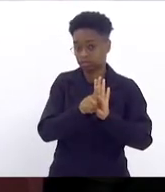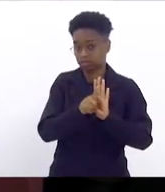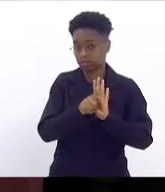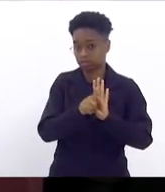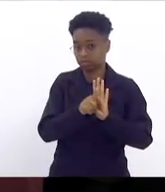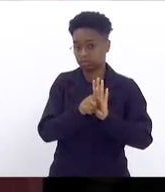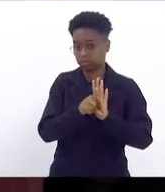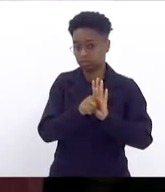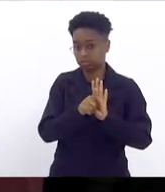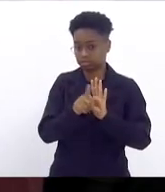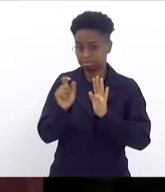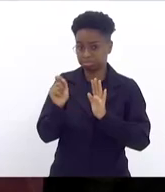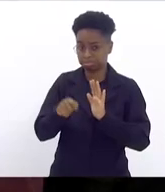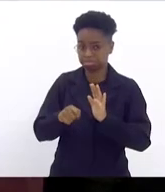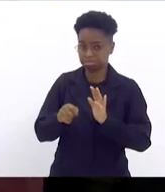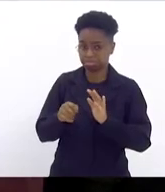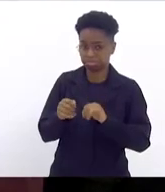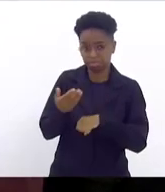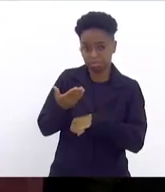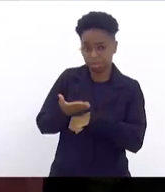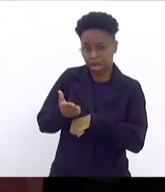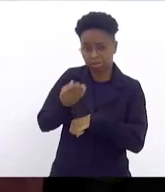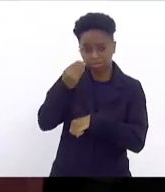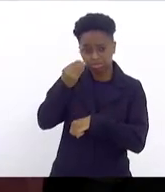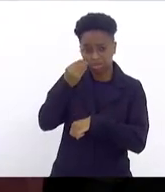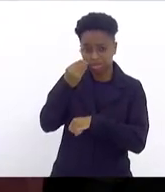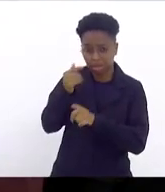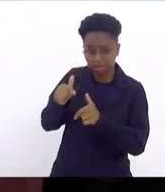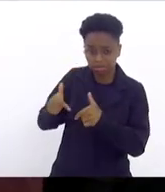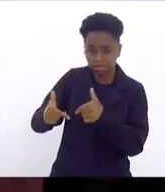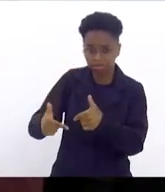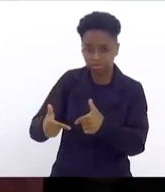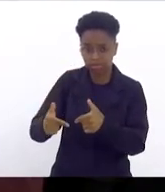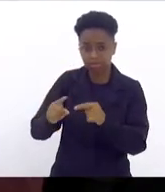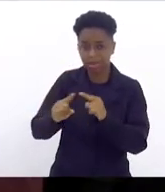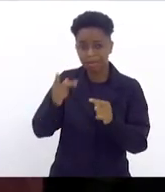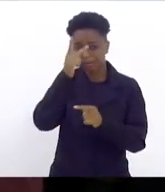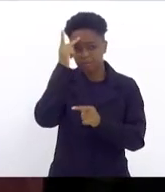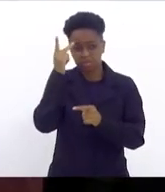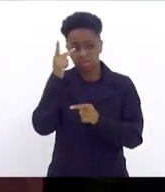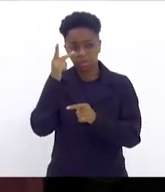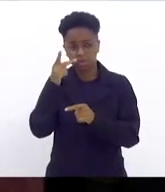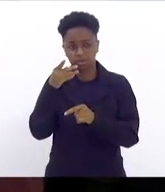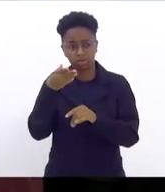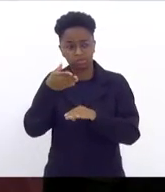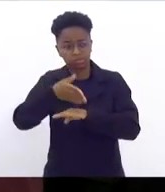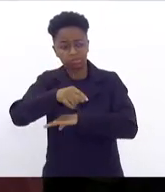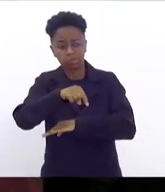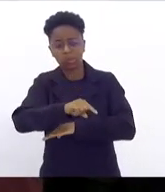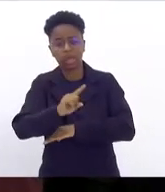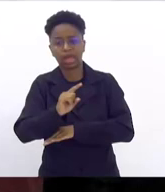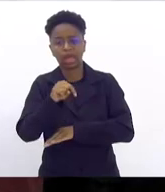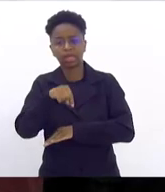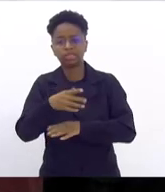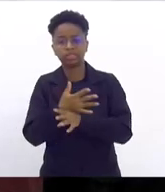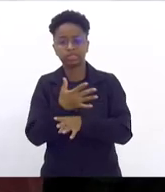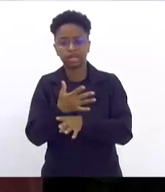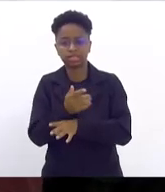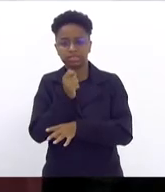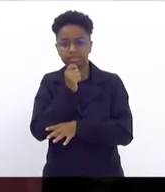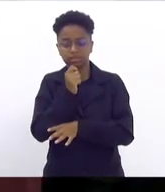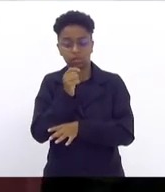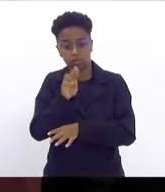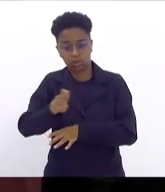para que tomasse medidas práticas em relação a isso, ninguém viesse ao centro da cidade de carro. O deputado Carlos Mim